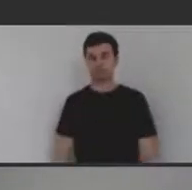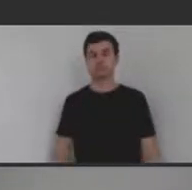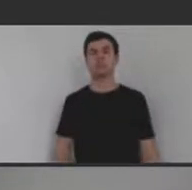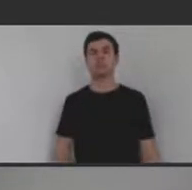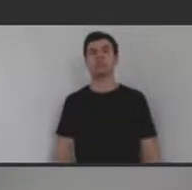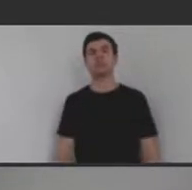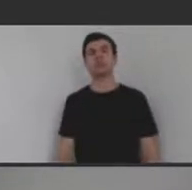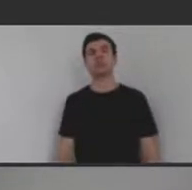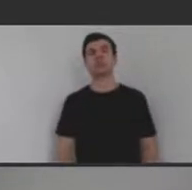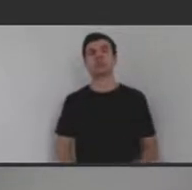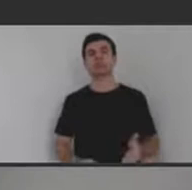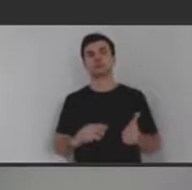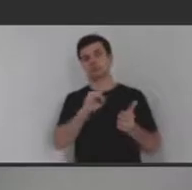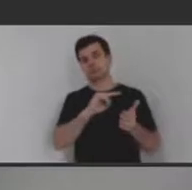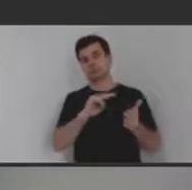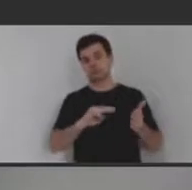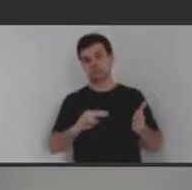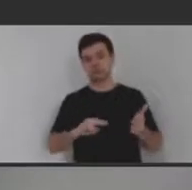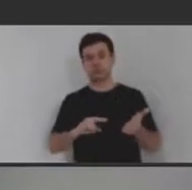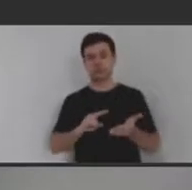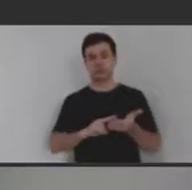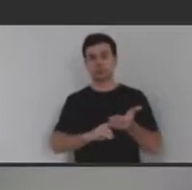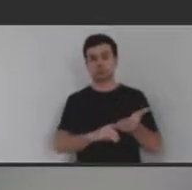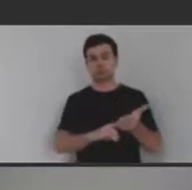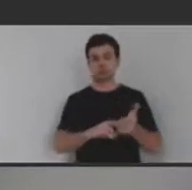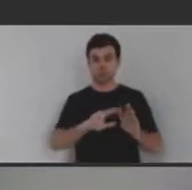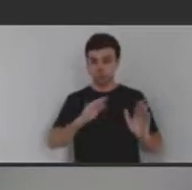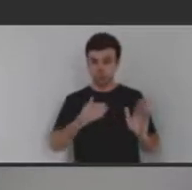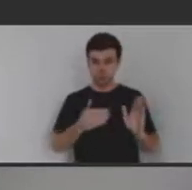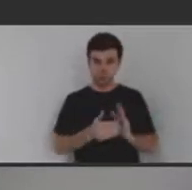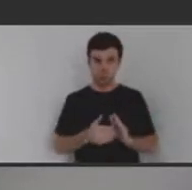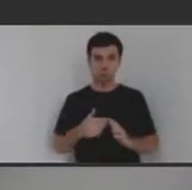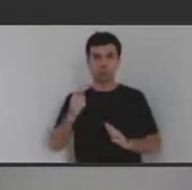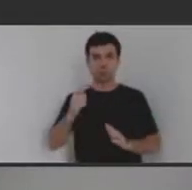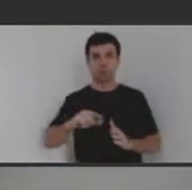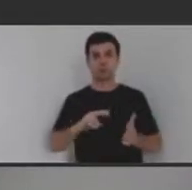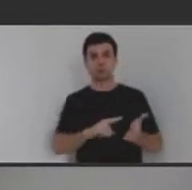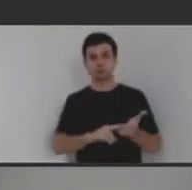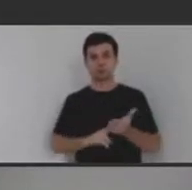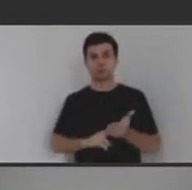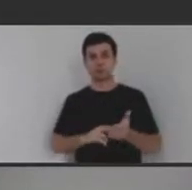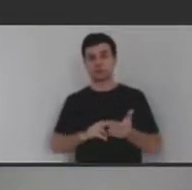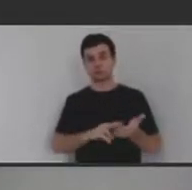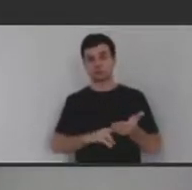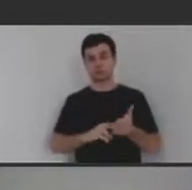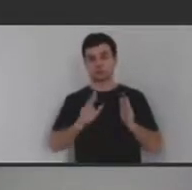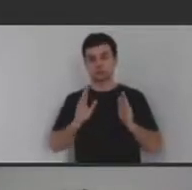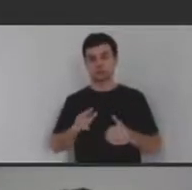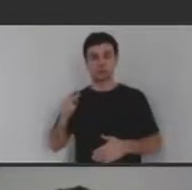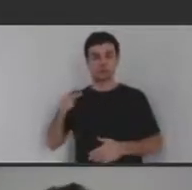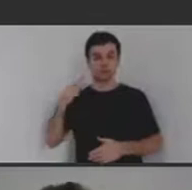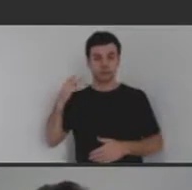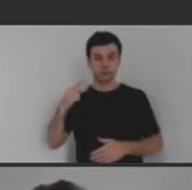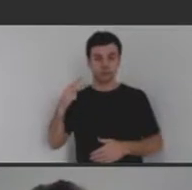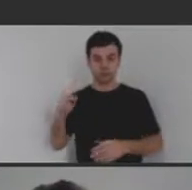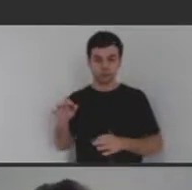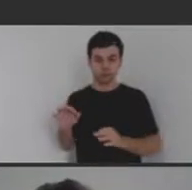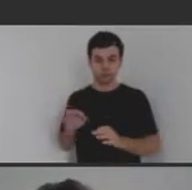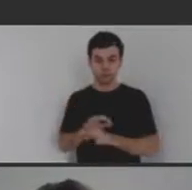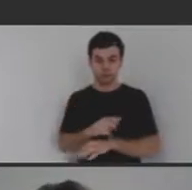Feita a leitura de todos os documentos e todas as correspondências recebidas, terminou, vereador João Maioral, tem mais algum?